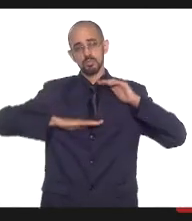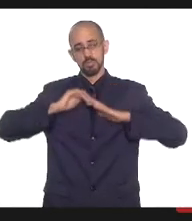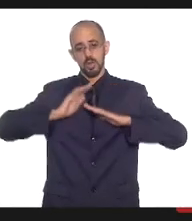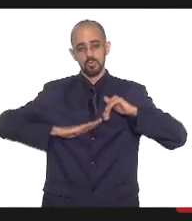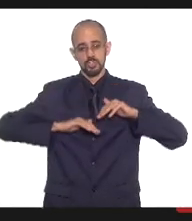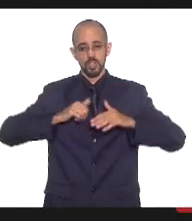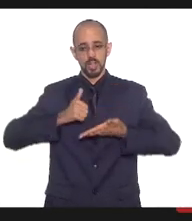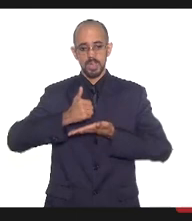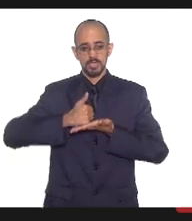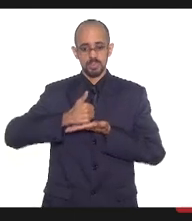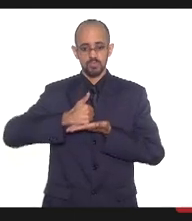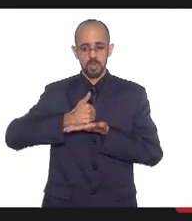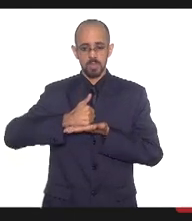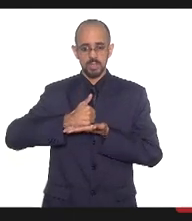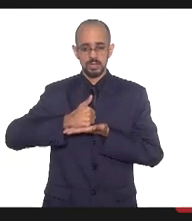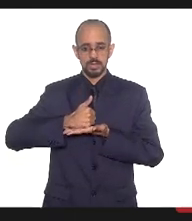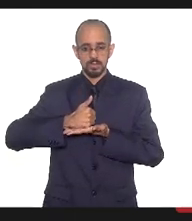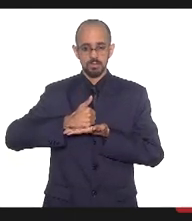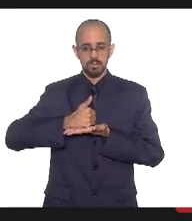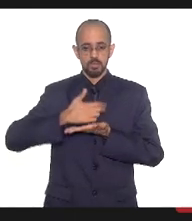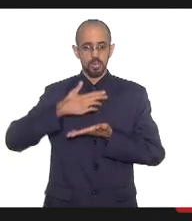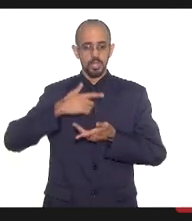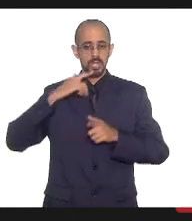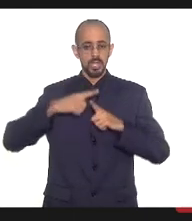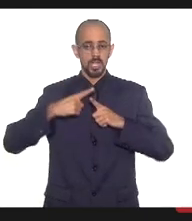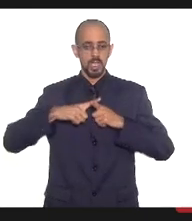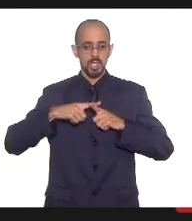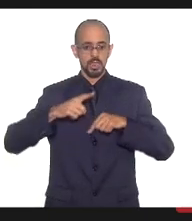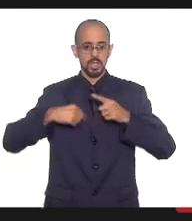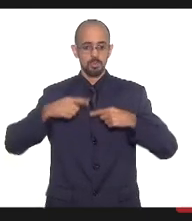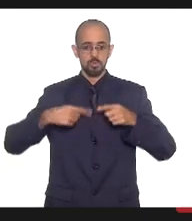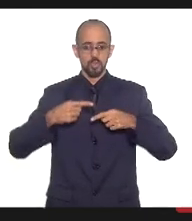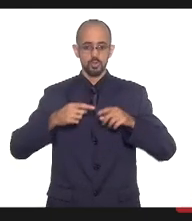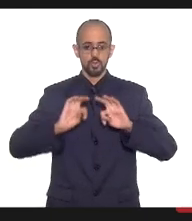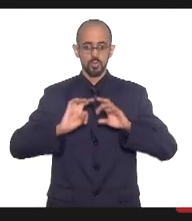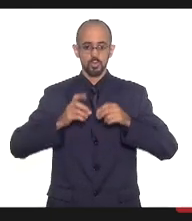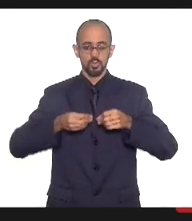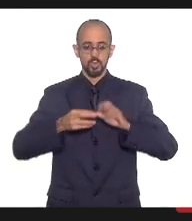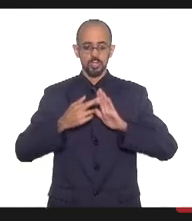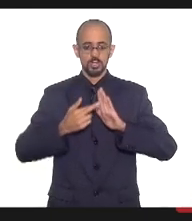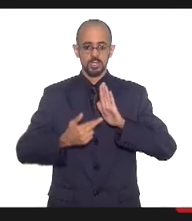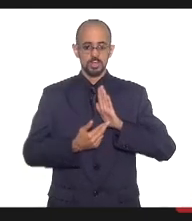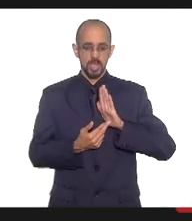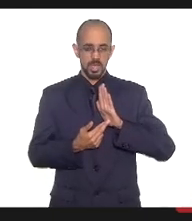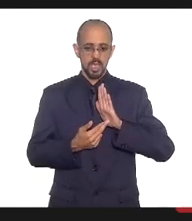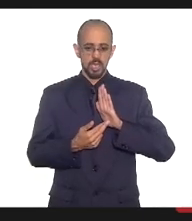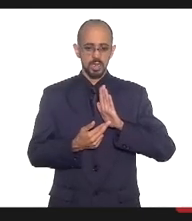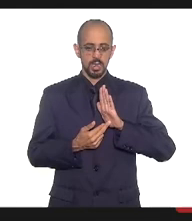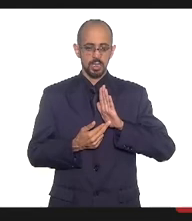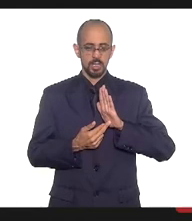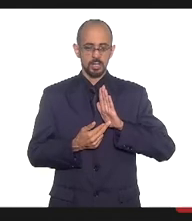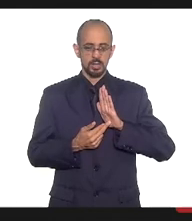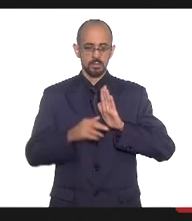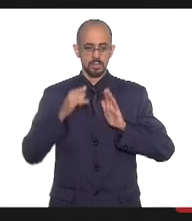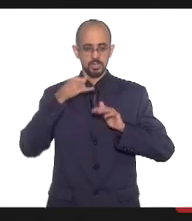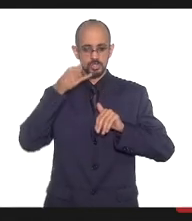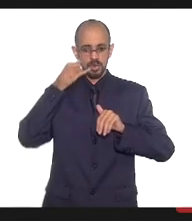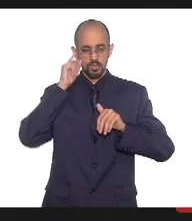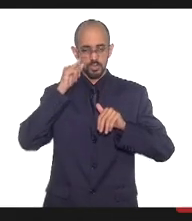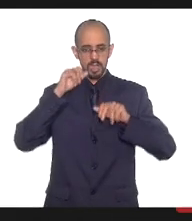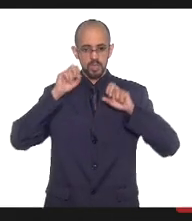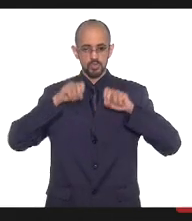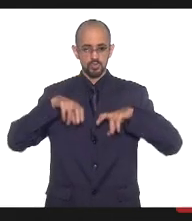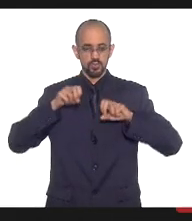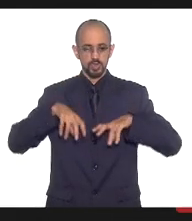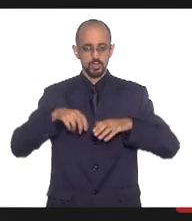porque amanhã com todas as restrições necessárias para que a gente possa ter pouco expansão do vírus pouco circulação do desejo